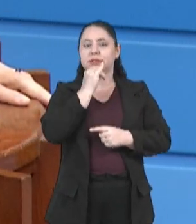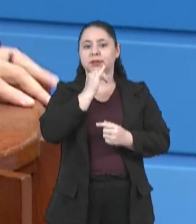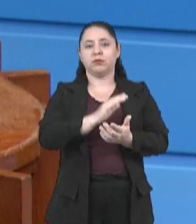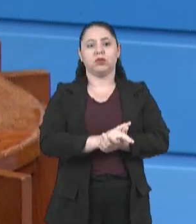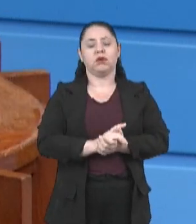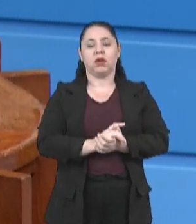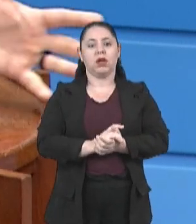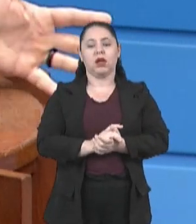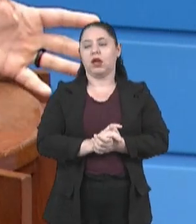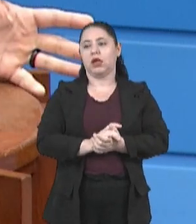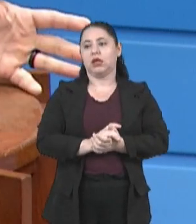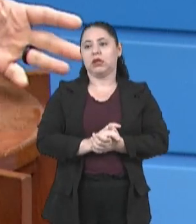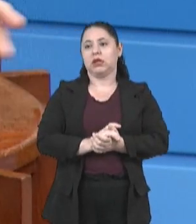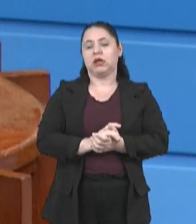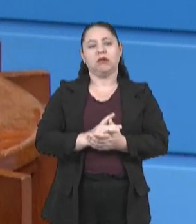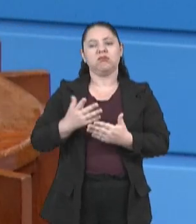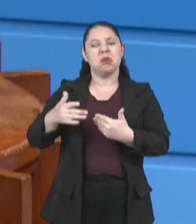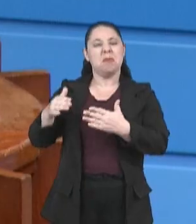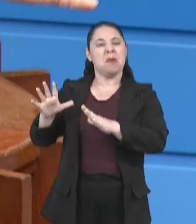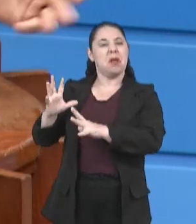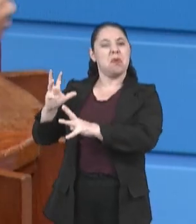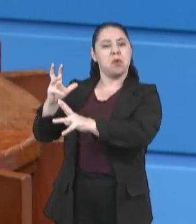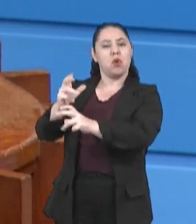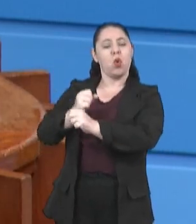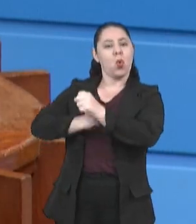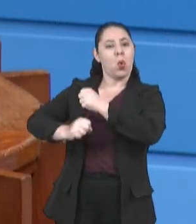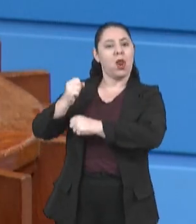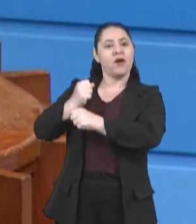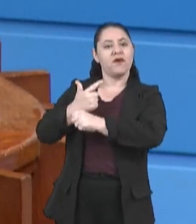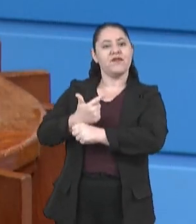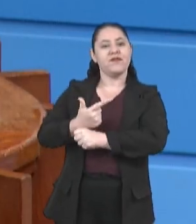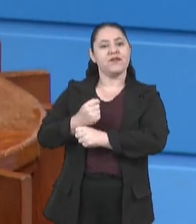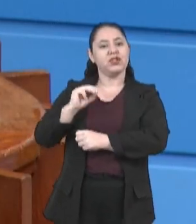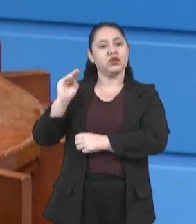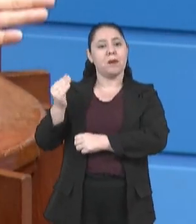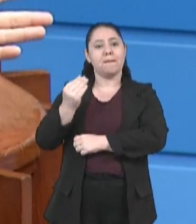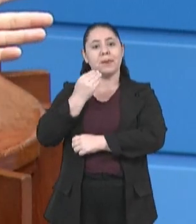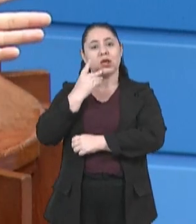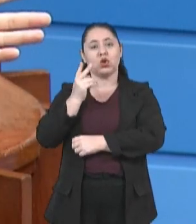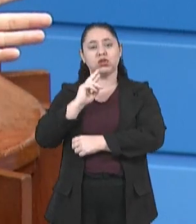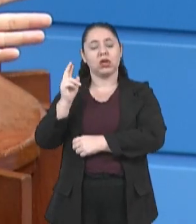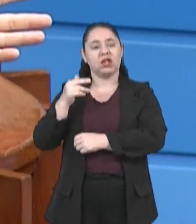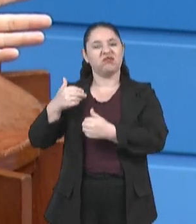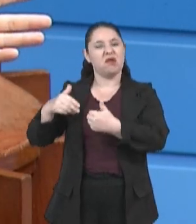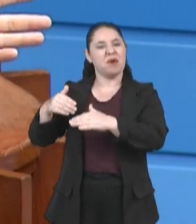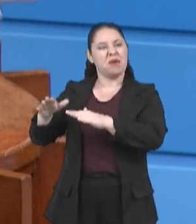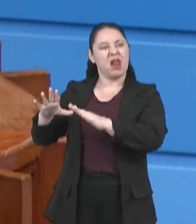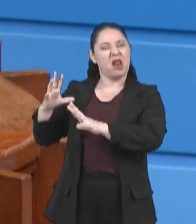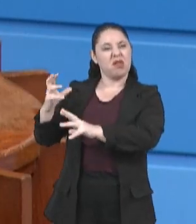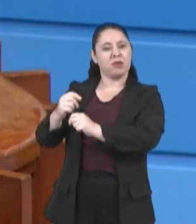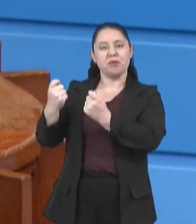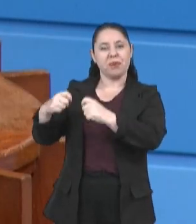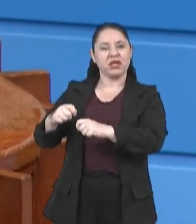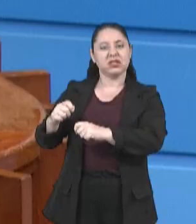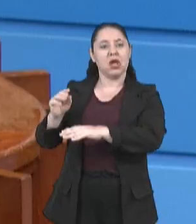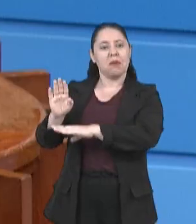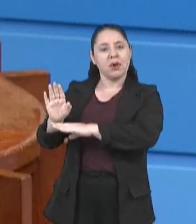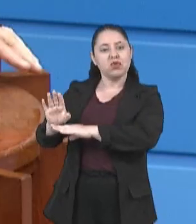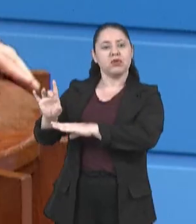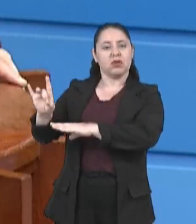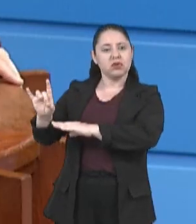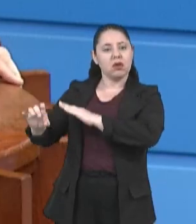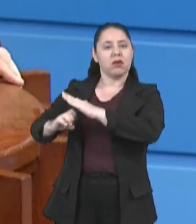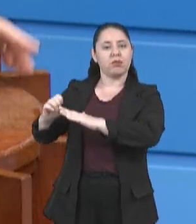mão de uma arrecadação nesses últimos anos de 20 bilhões de reais para beneficiar apenas